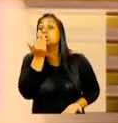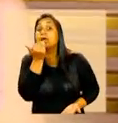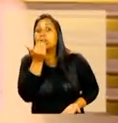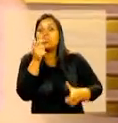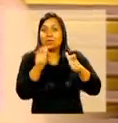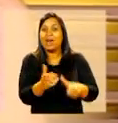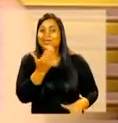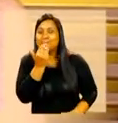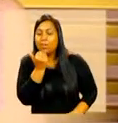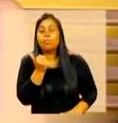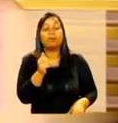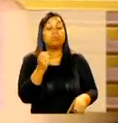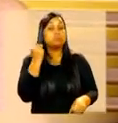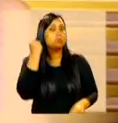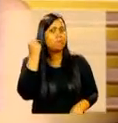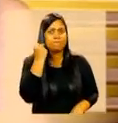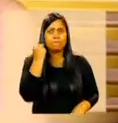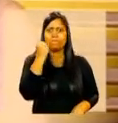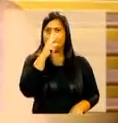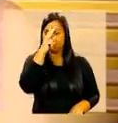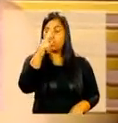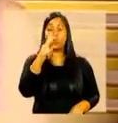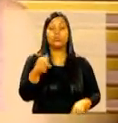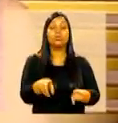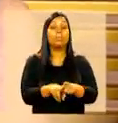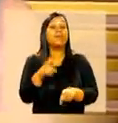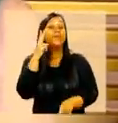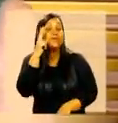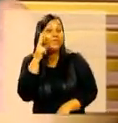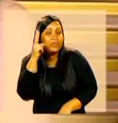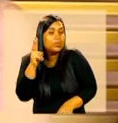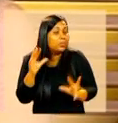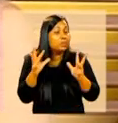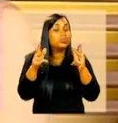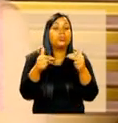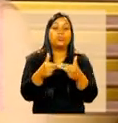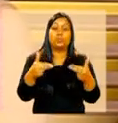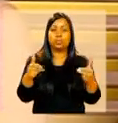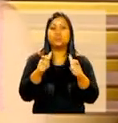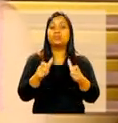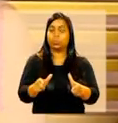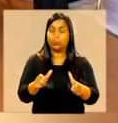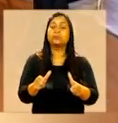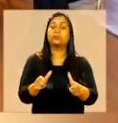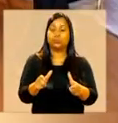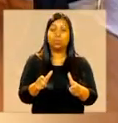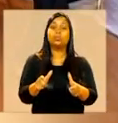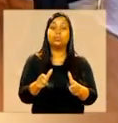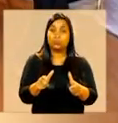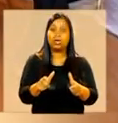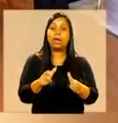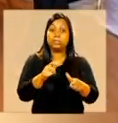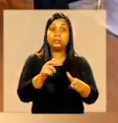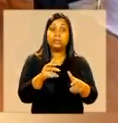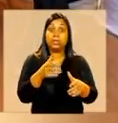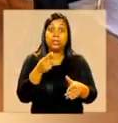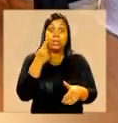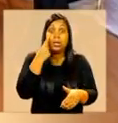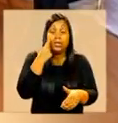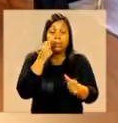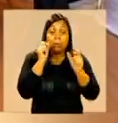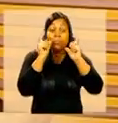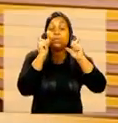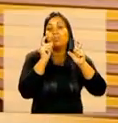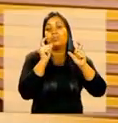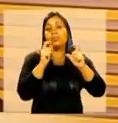hoje... É muito forte também, muito forte. A parte de vinhos, tudo isso, né? São chamarizes. São chamariz. E quando a gente